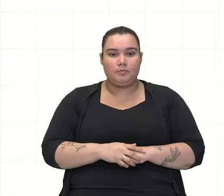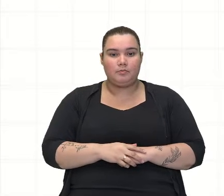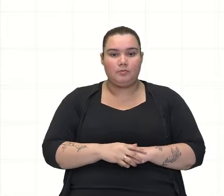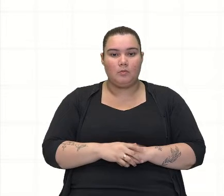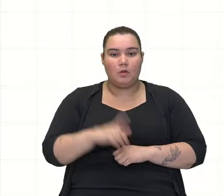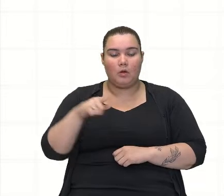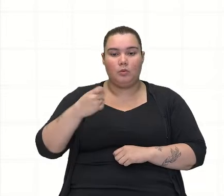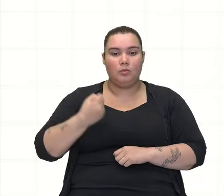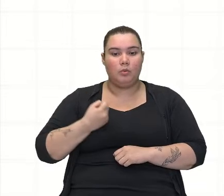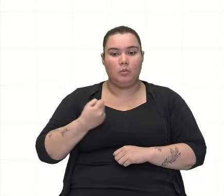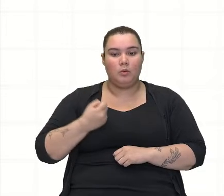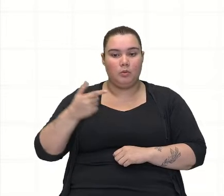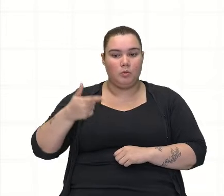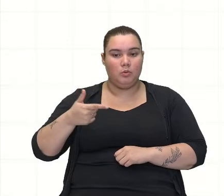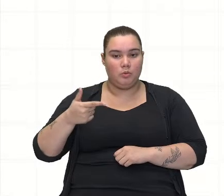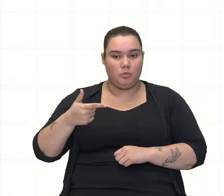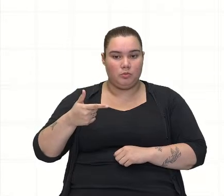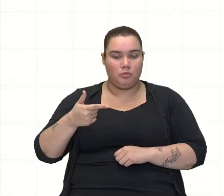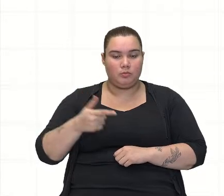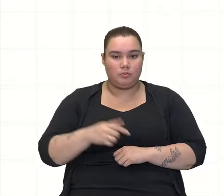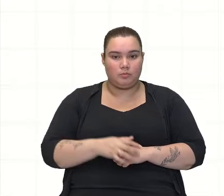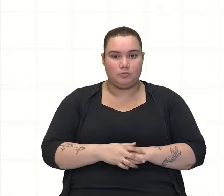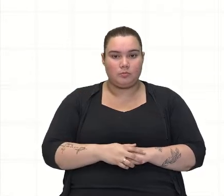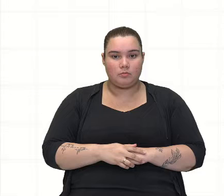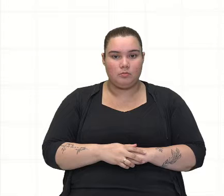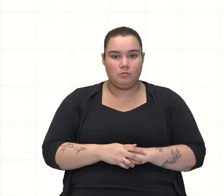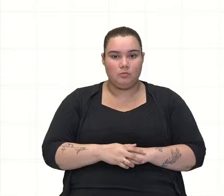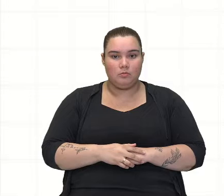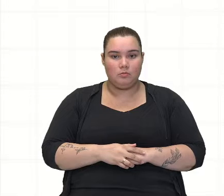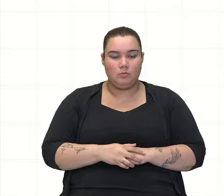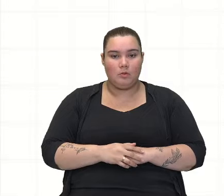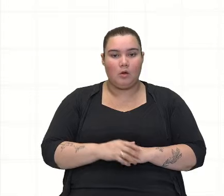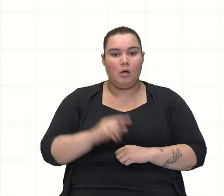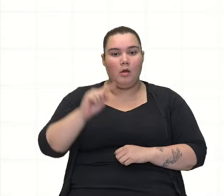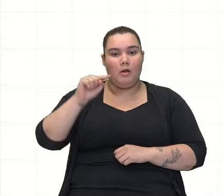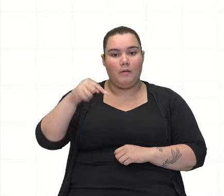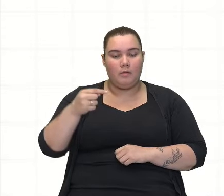é 2. Depois,